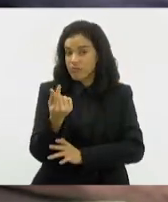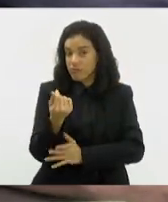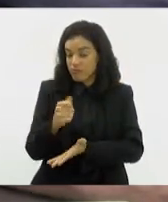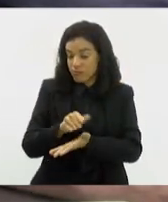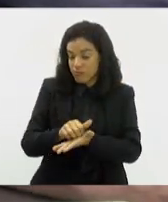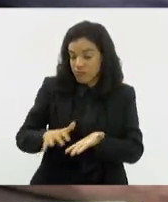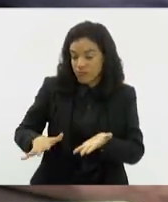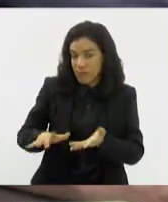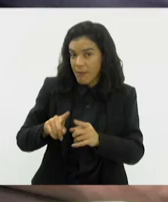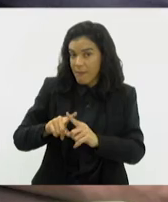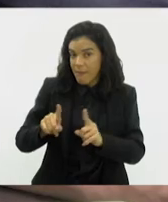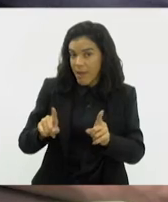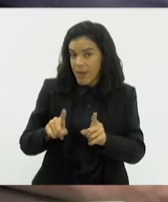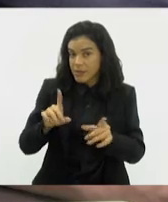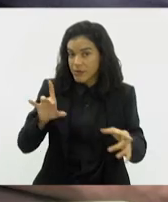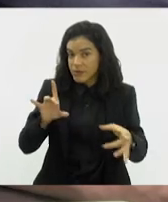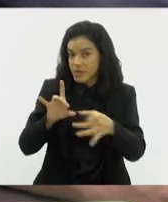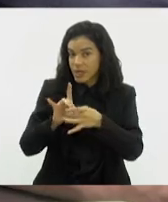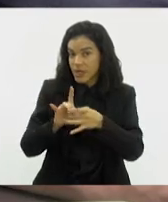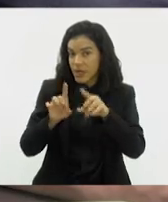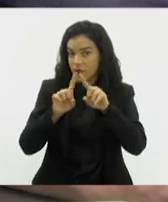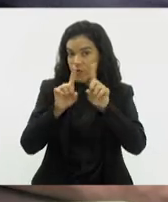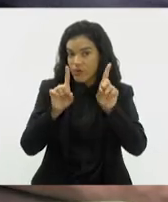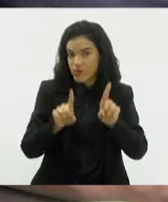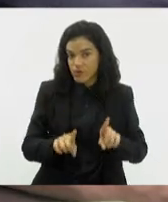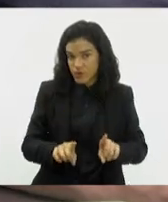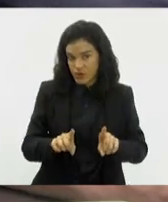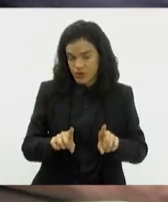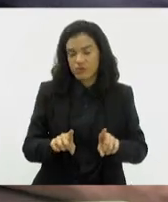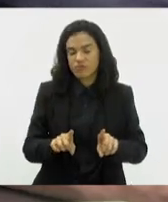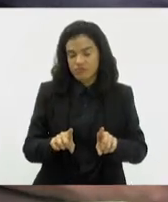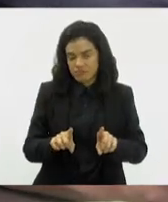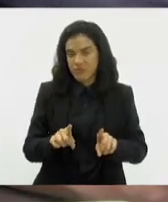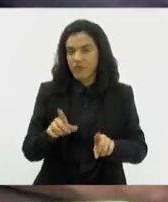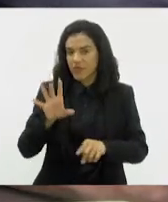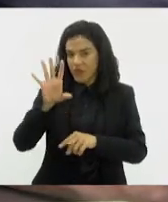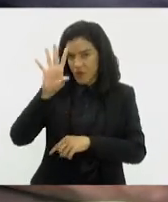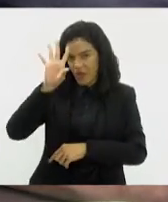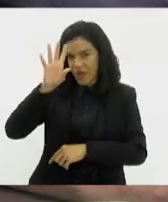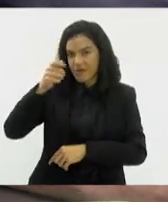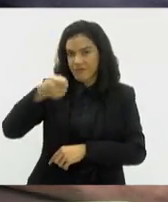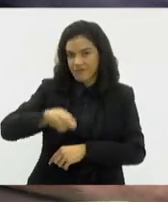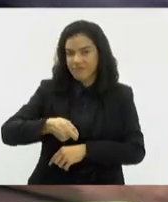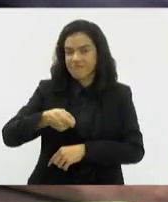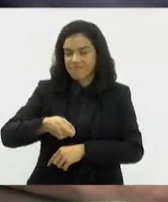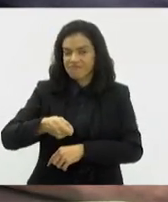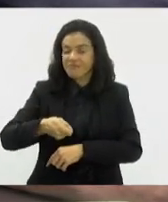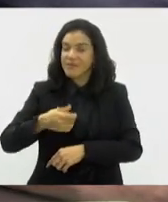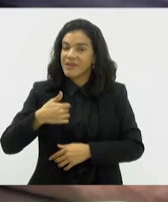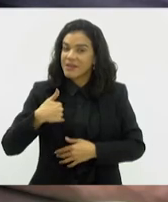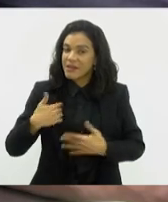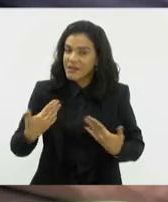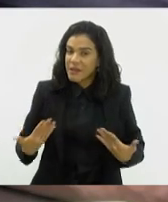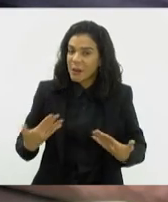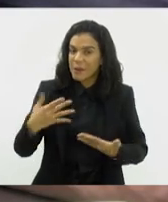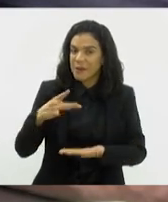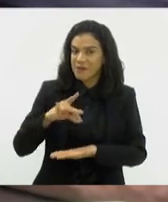que não fosse ligado ao funcionalismo. Essa foi a decisão. Então, na verdade, eu